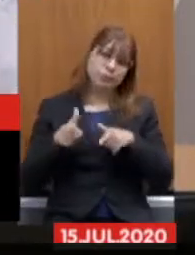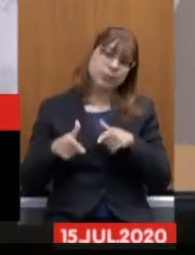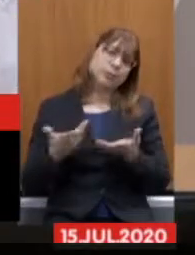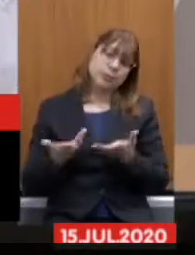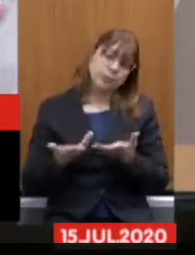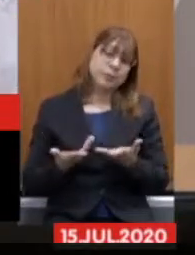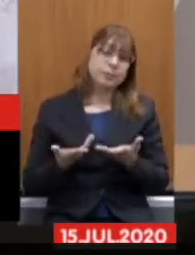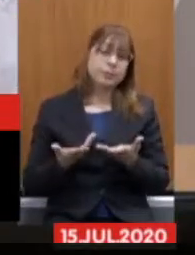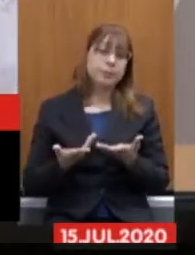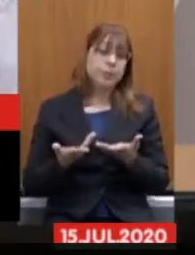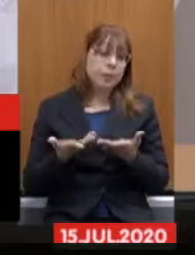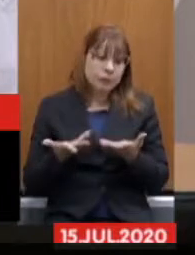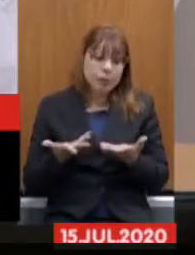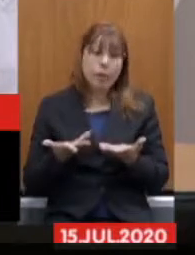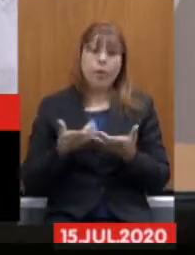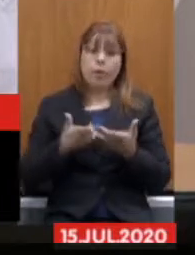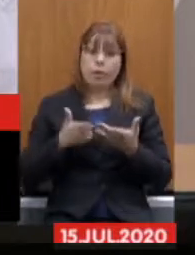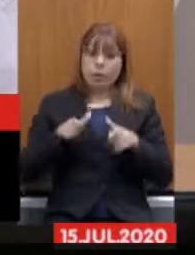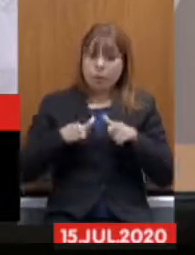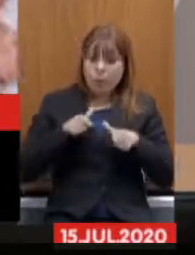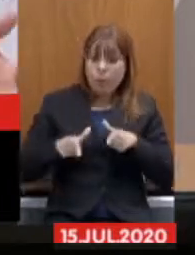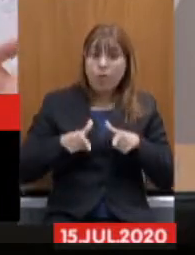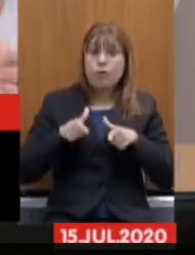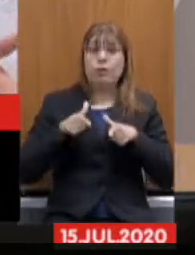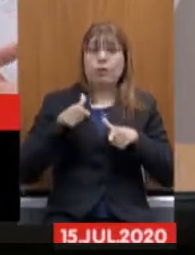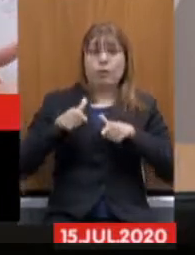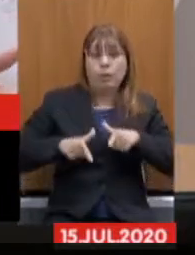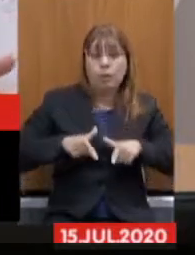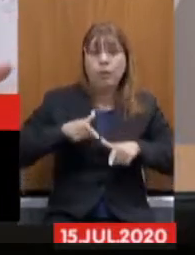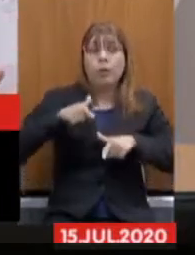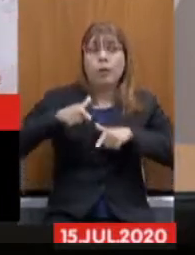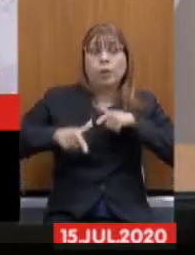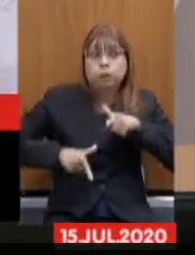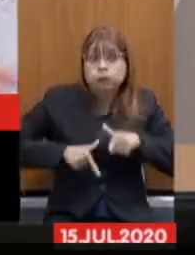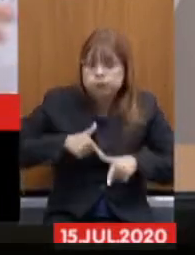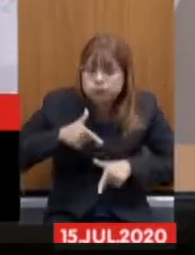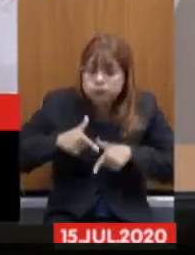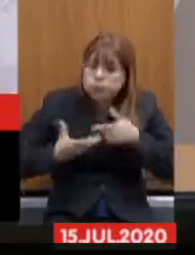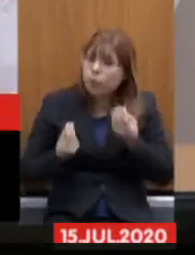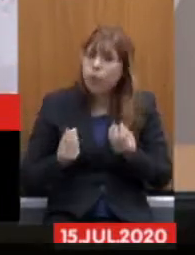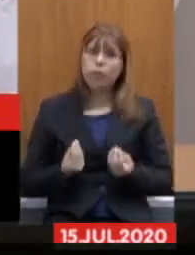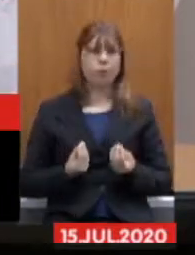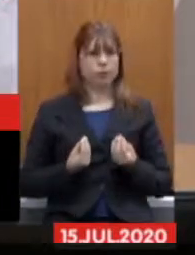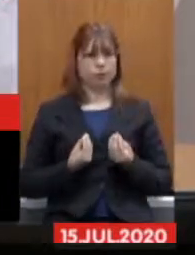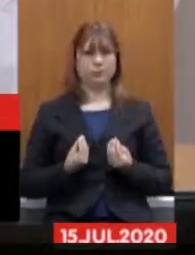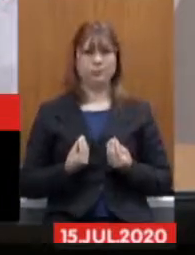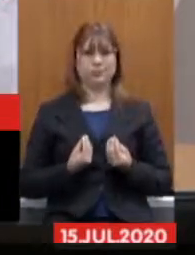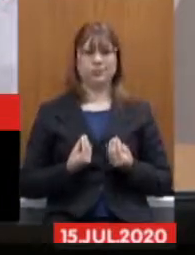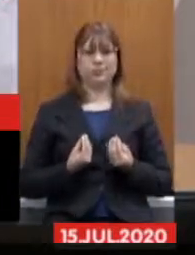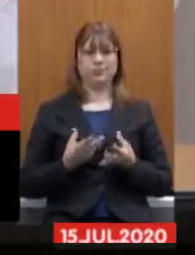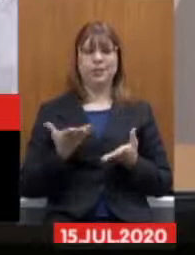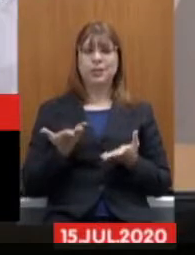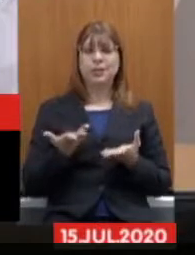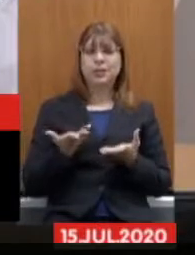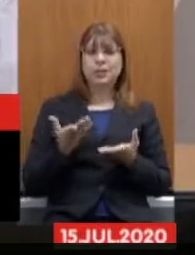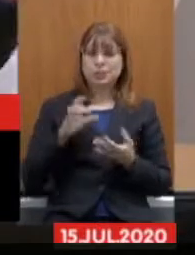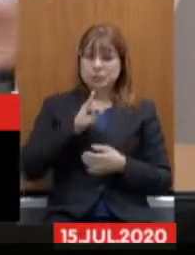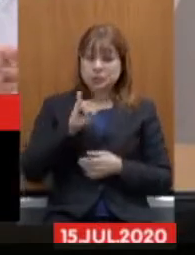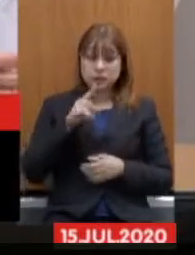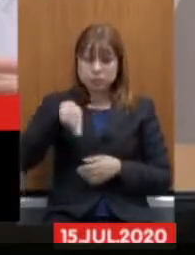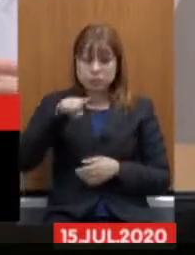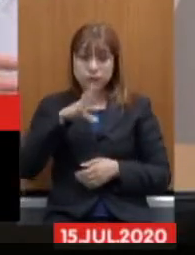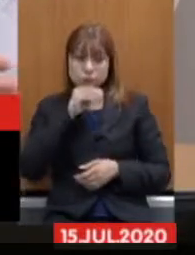aumentado então a sobrecarga e cada vez maior então não existe pelo contrário existe uma condição esse colegas que não têm oportunidade